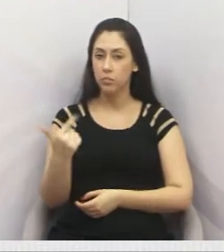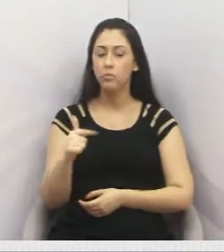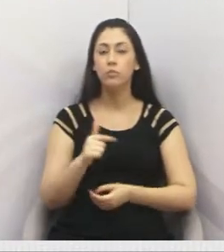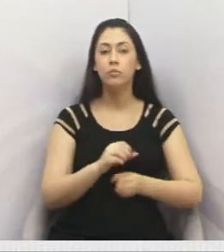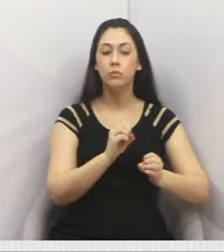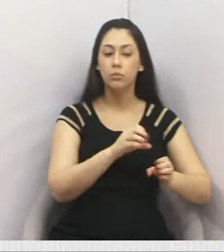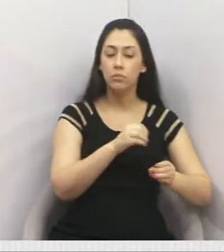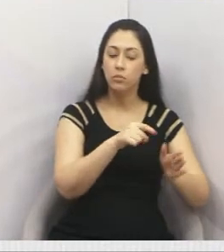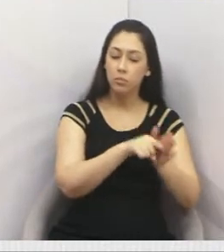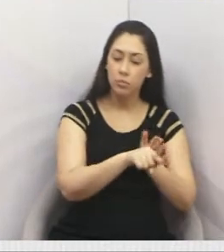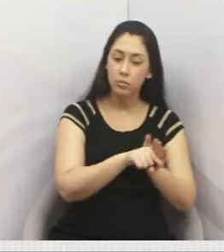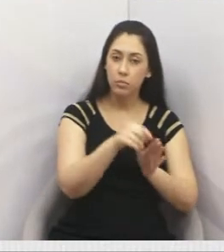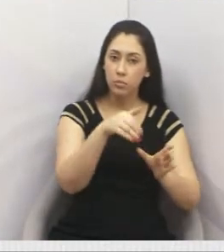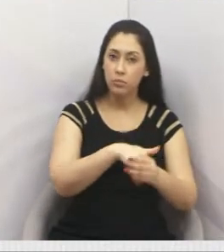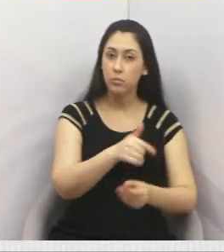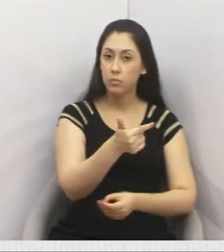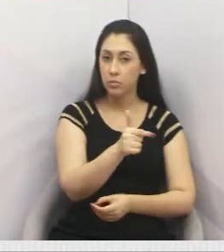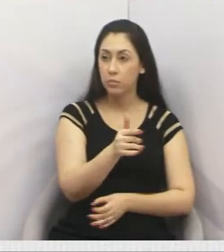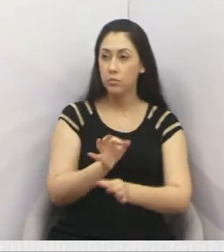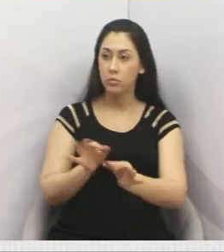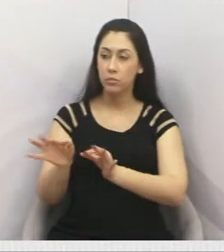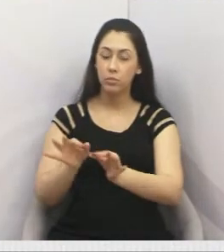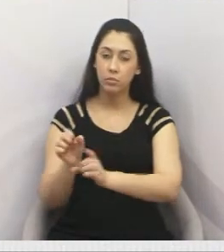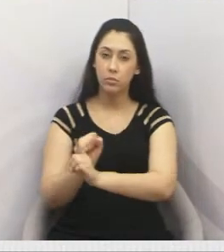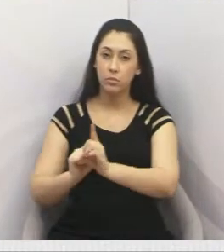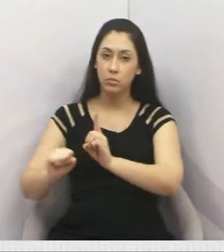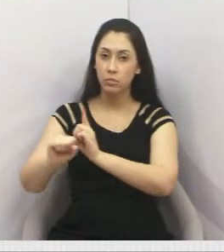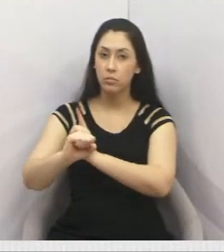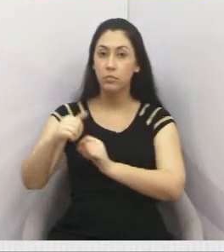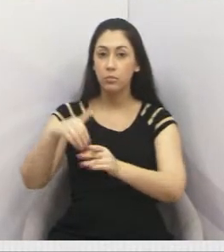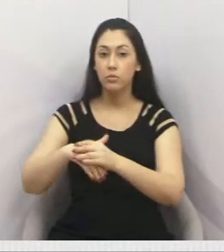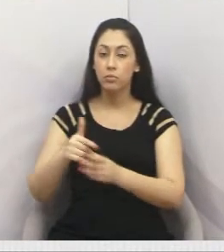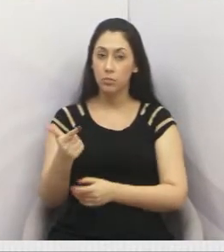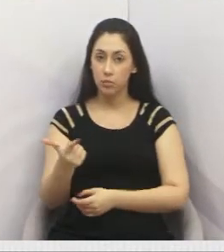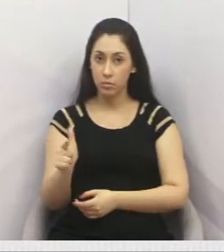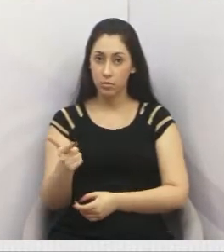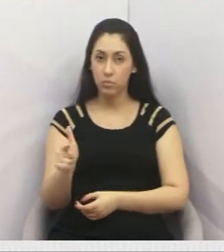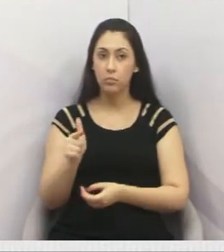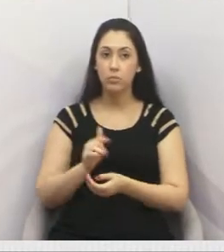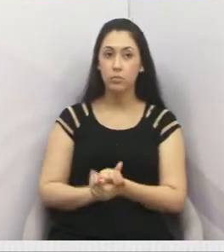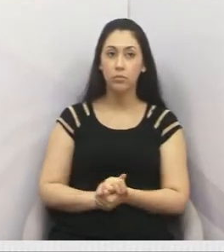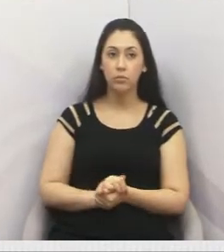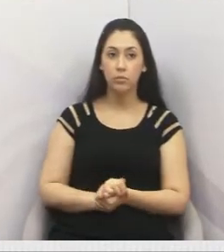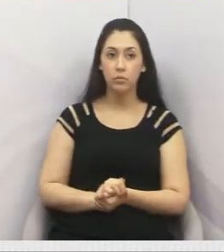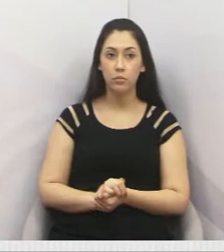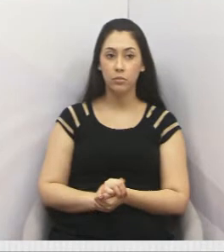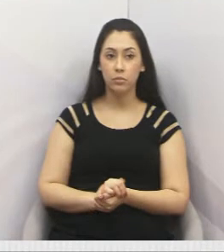entidades acadêmicas de pesquisa em branco, Organização da Sociedade Civil em branco.